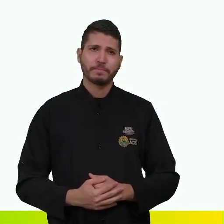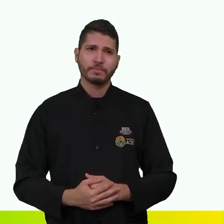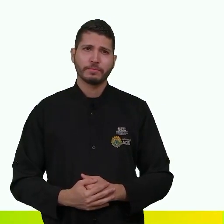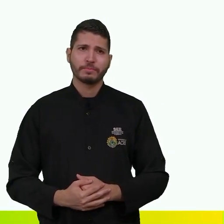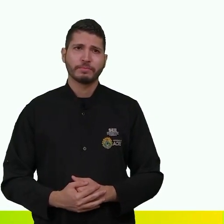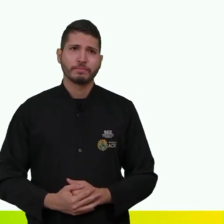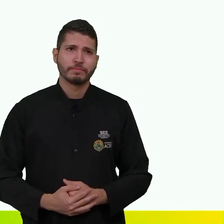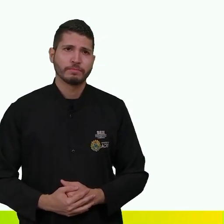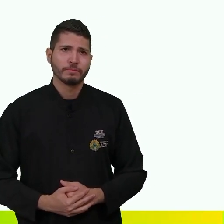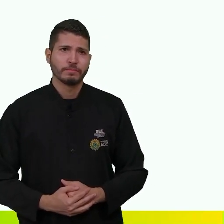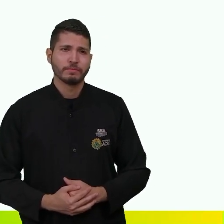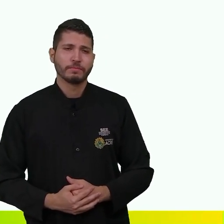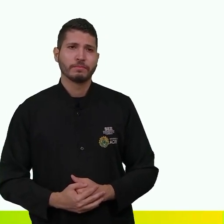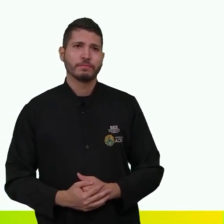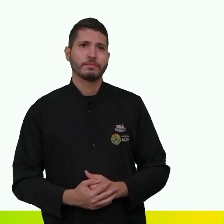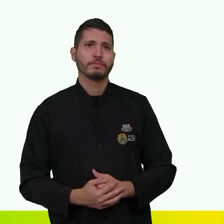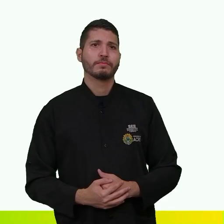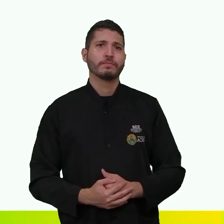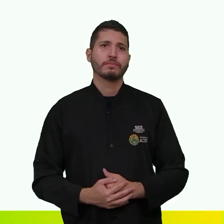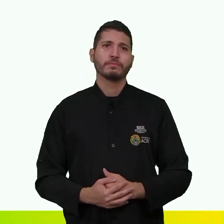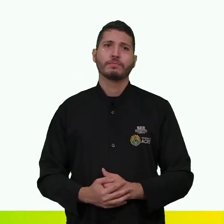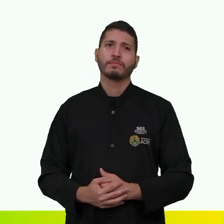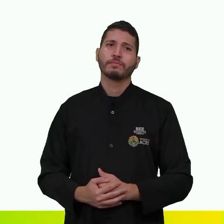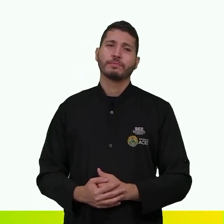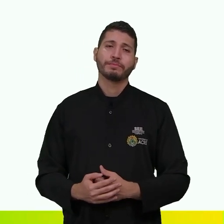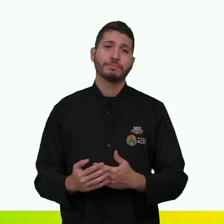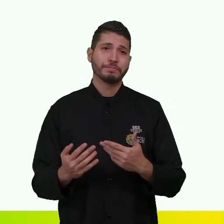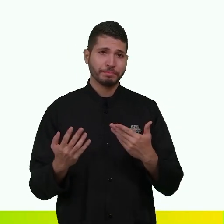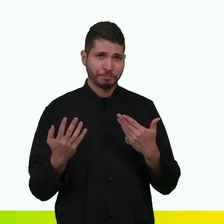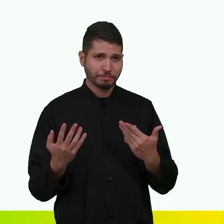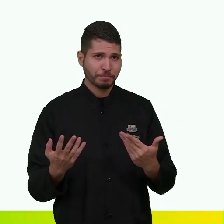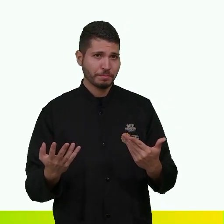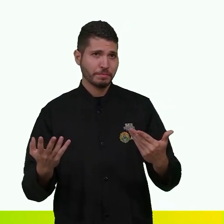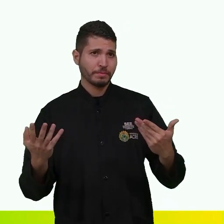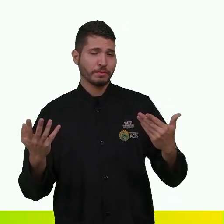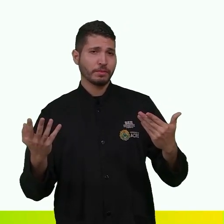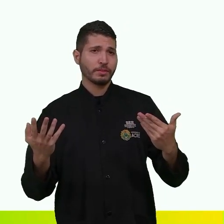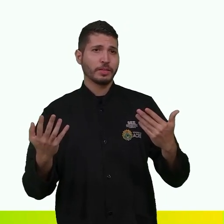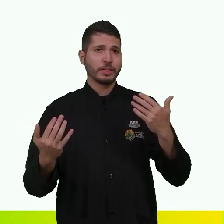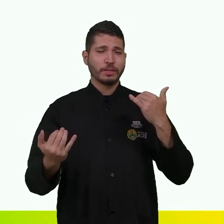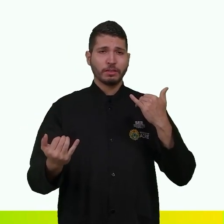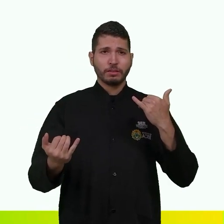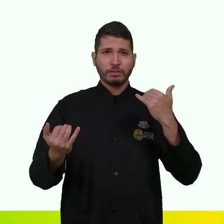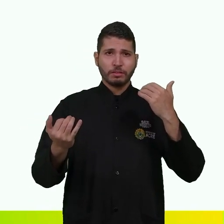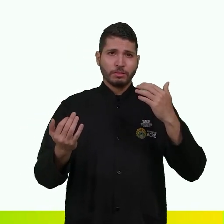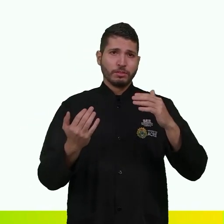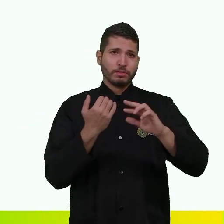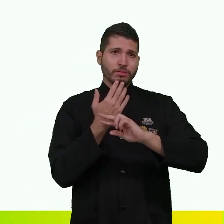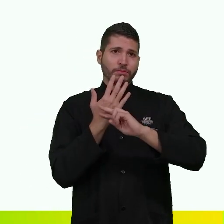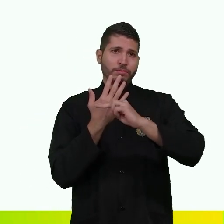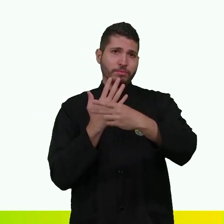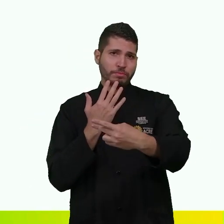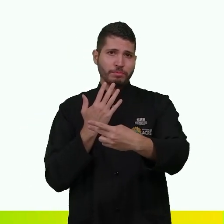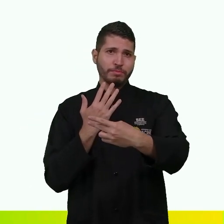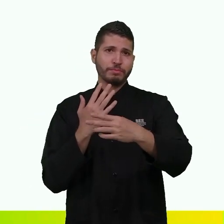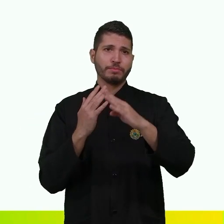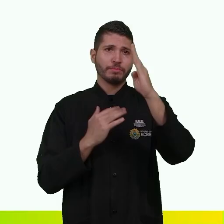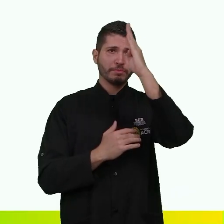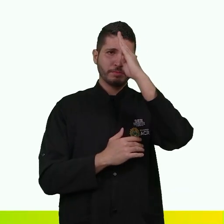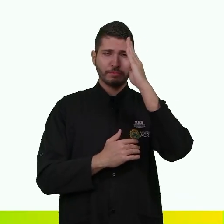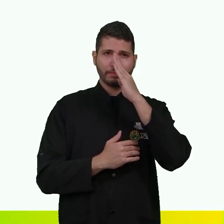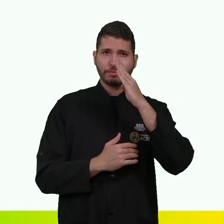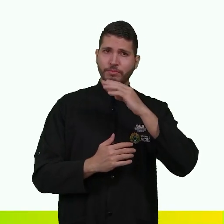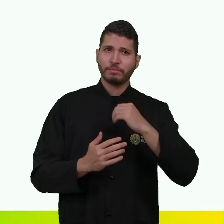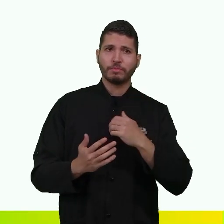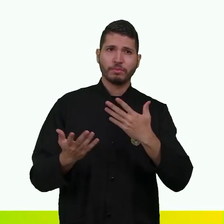Casos e consequências legais no Brasil. Se fizer, o que acarreta? Se o empregador fizer isso com o seu trabalhador, acarreta o